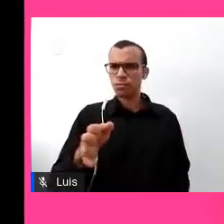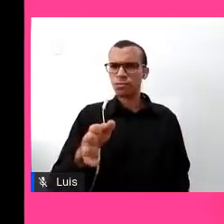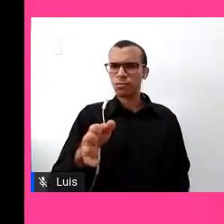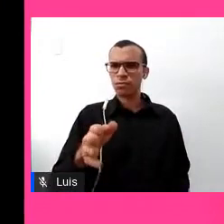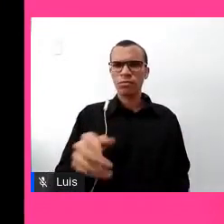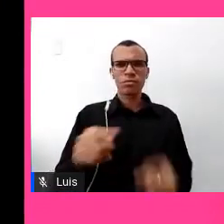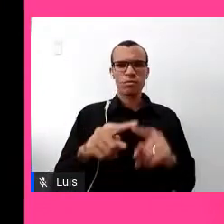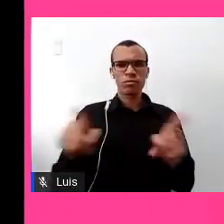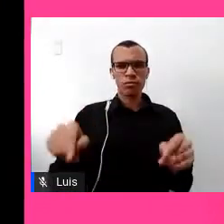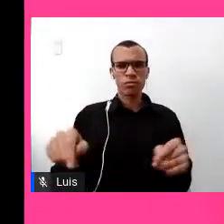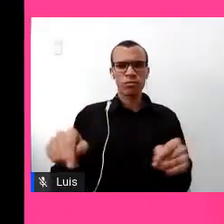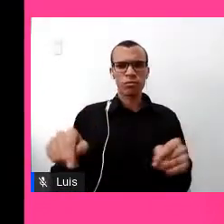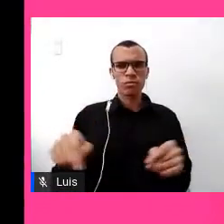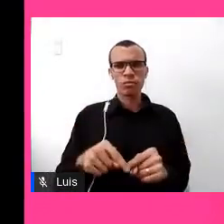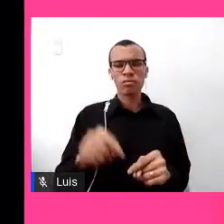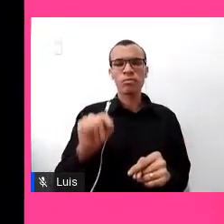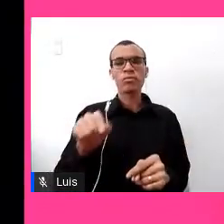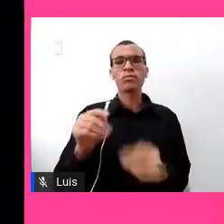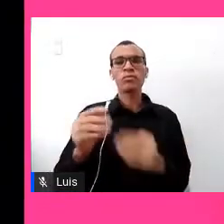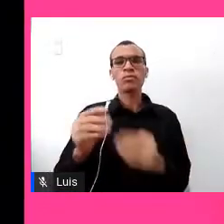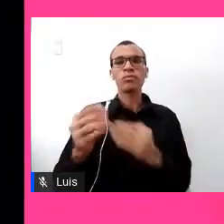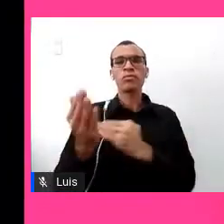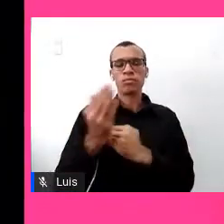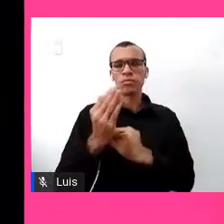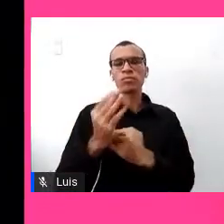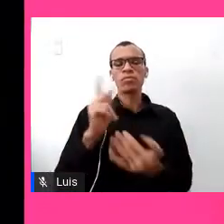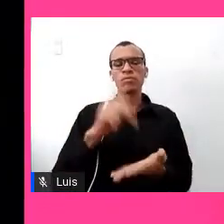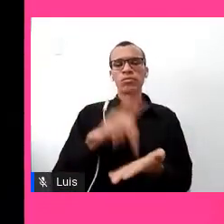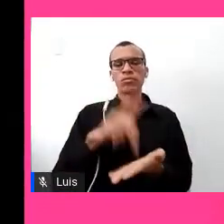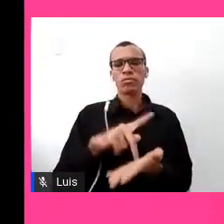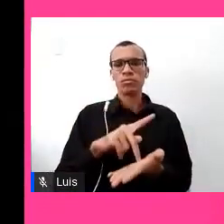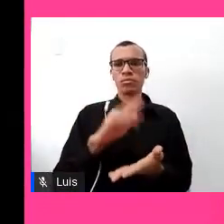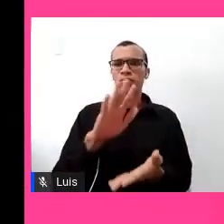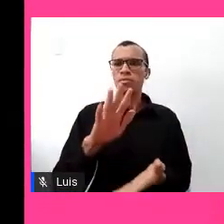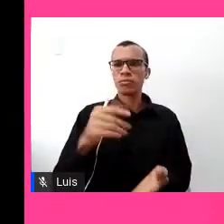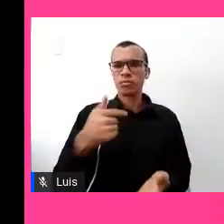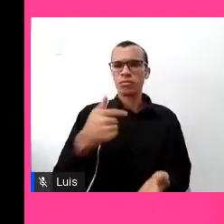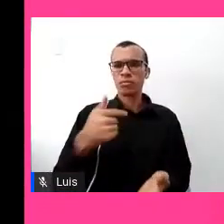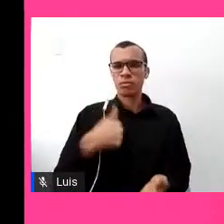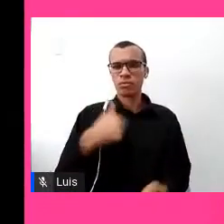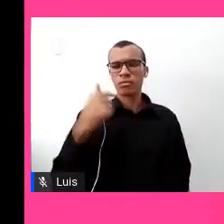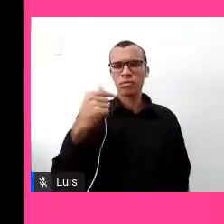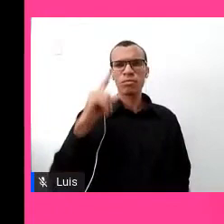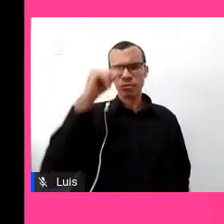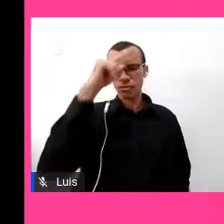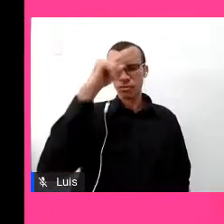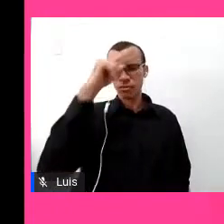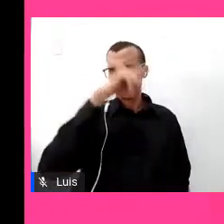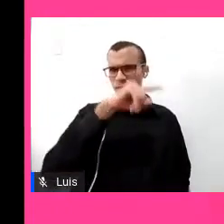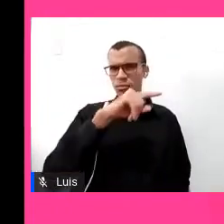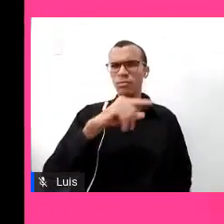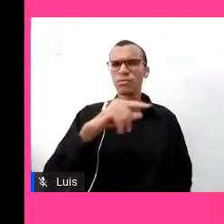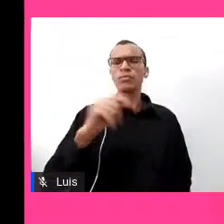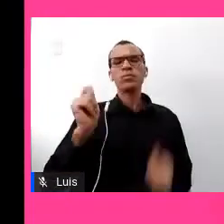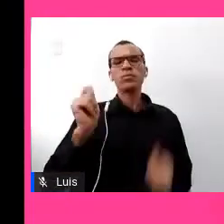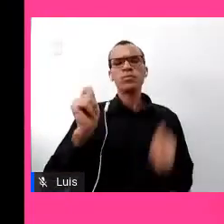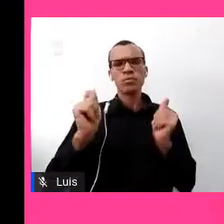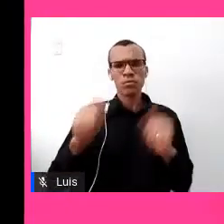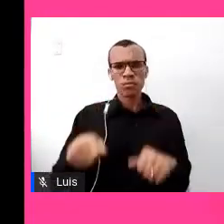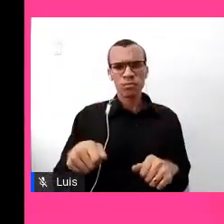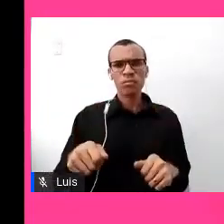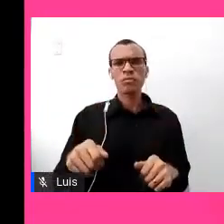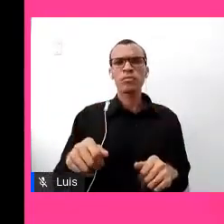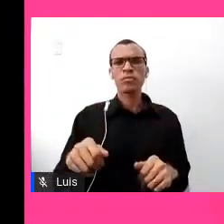de corte, ajuda, realmente. Mas se eu tivesse dificuldade, nada me impede de pegar uma régua,